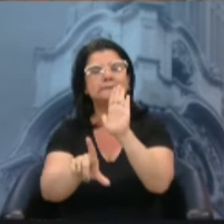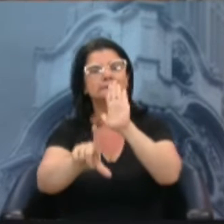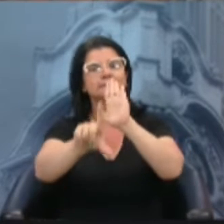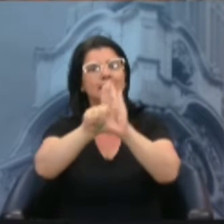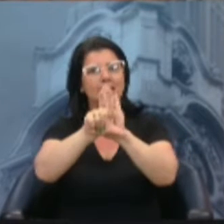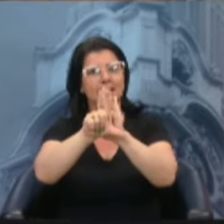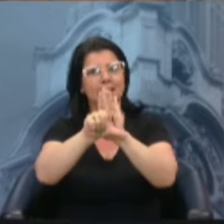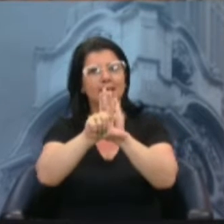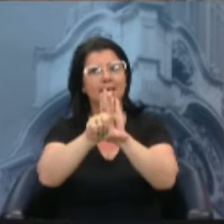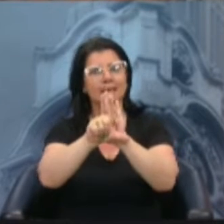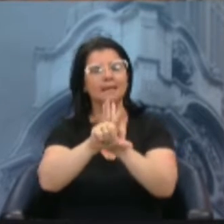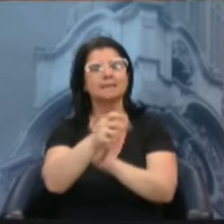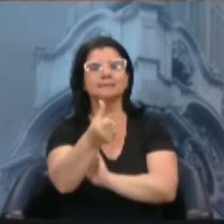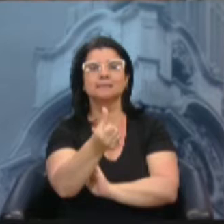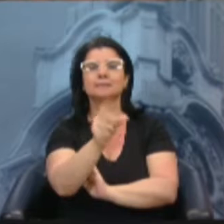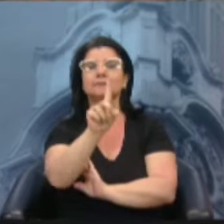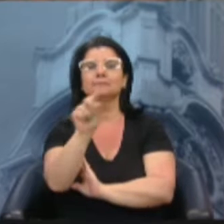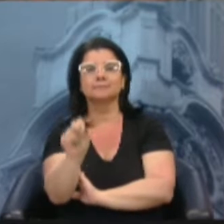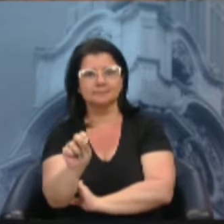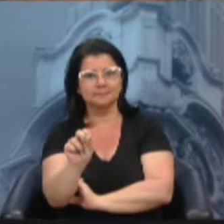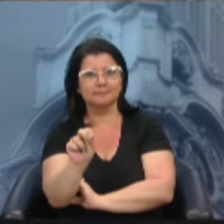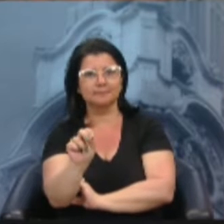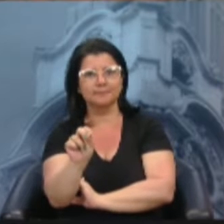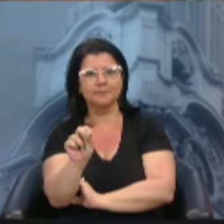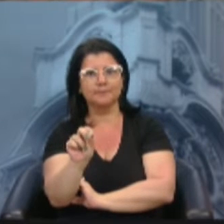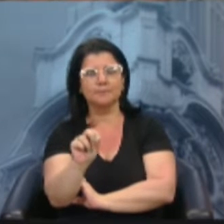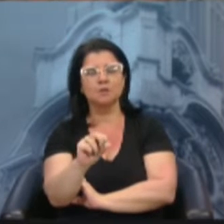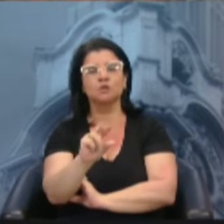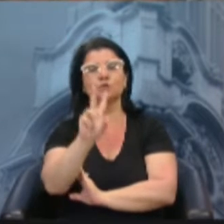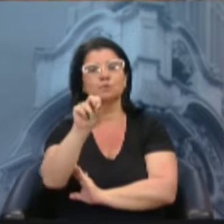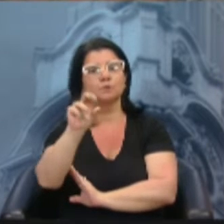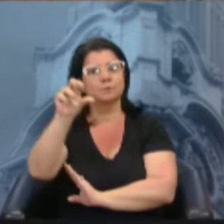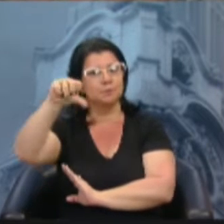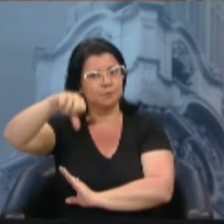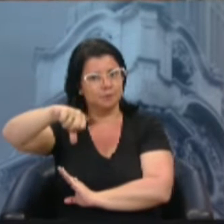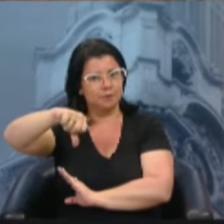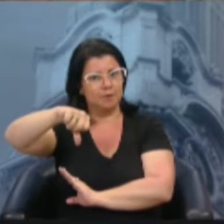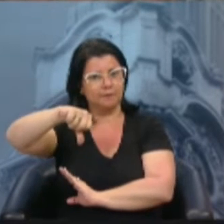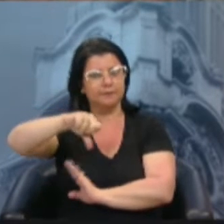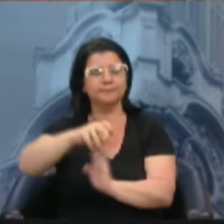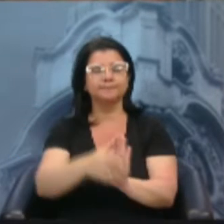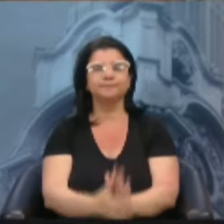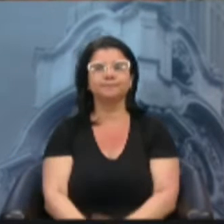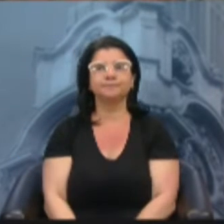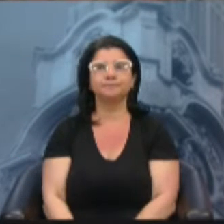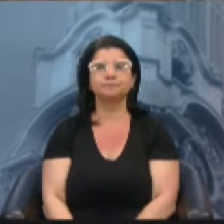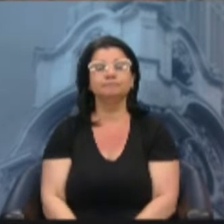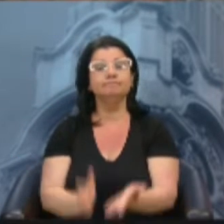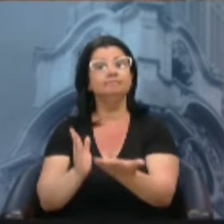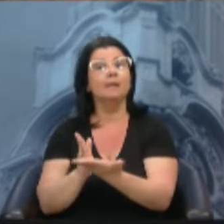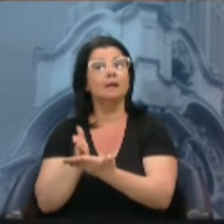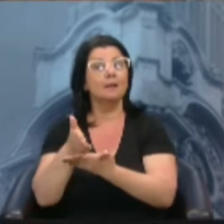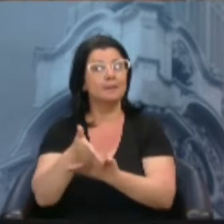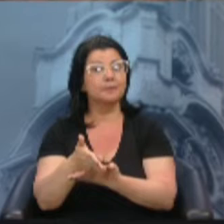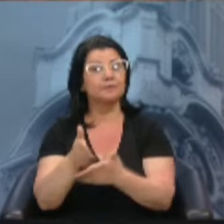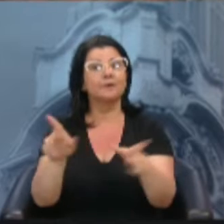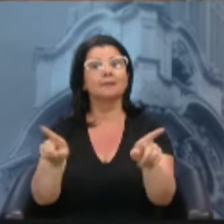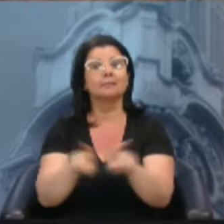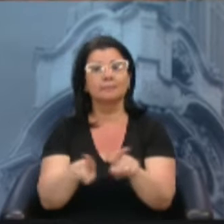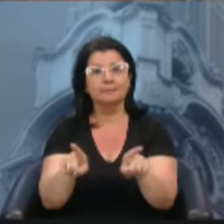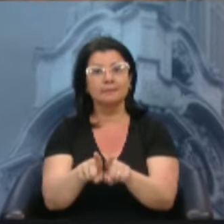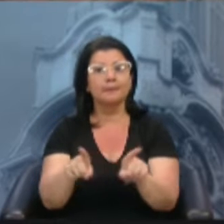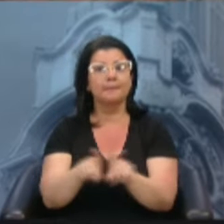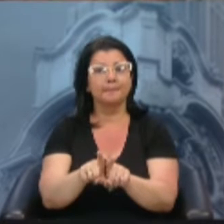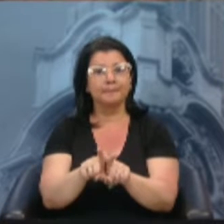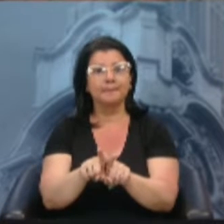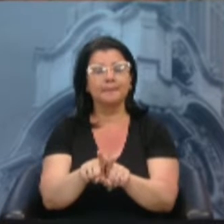Complementar 610 de 2009, quando foi dado o regime, e aprovar também, junto ao órgão do